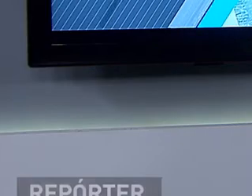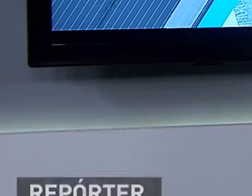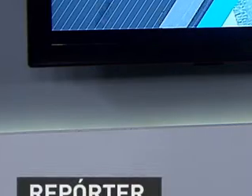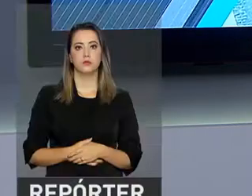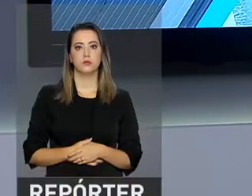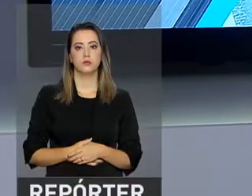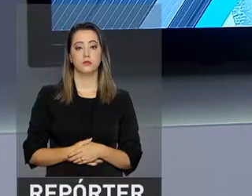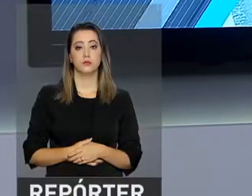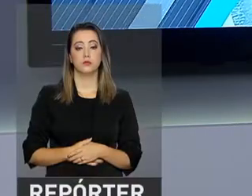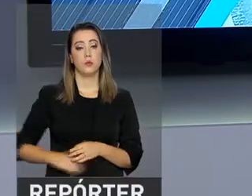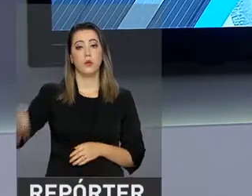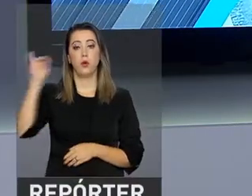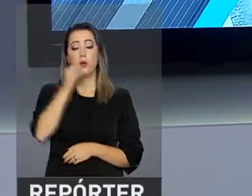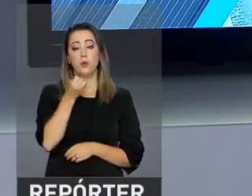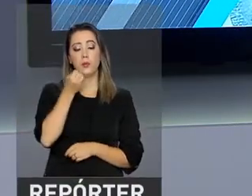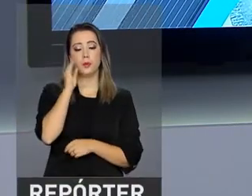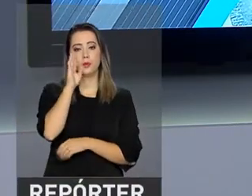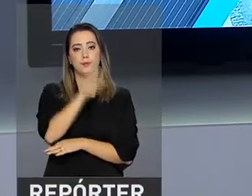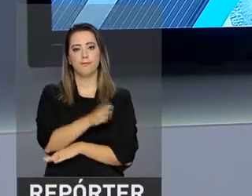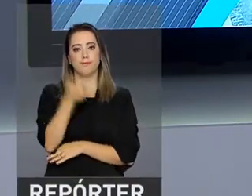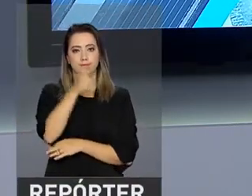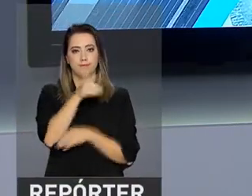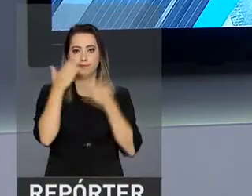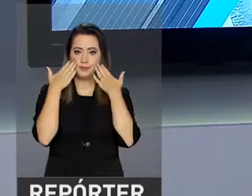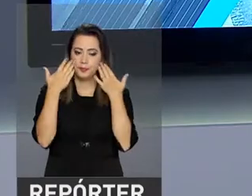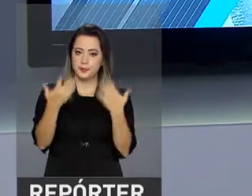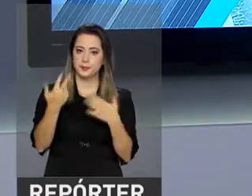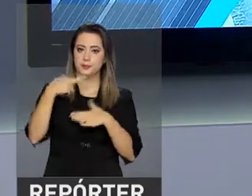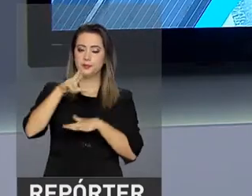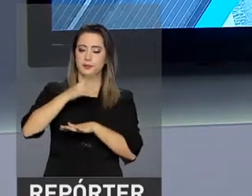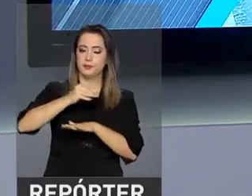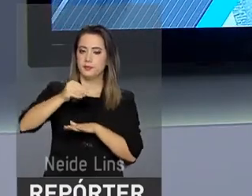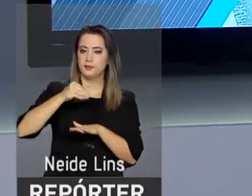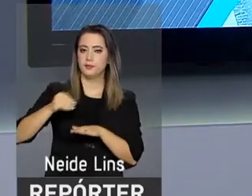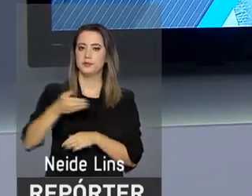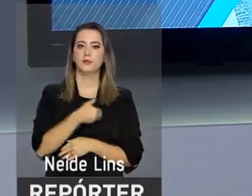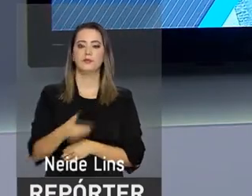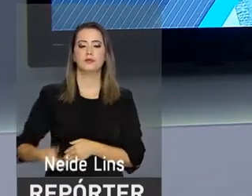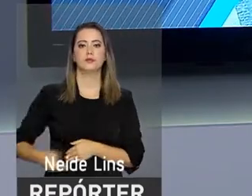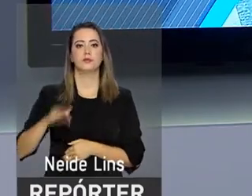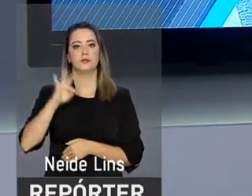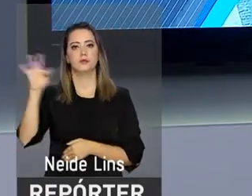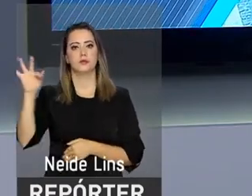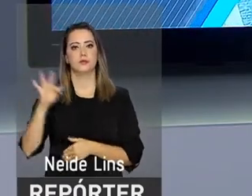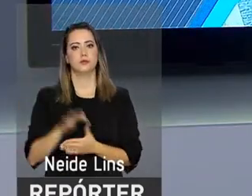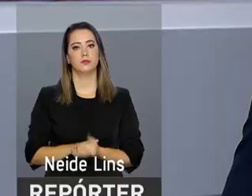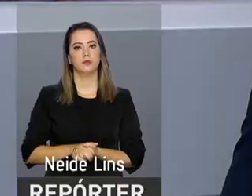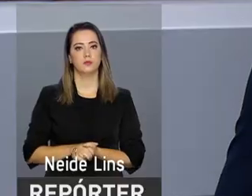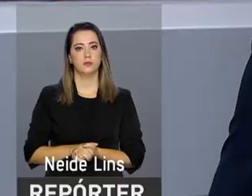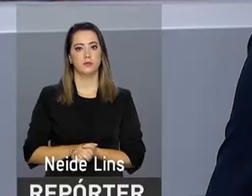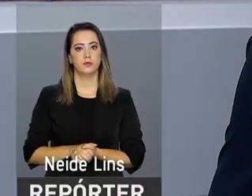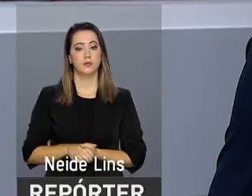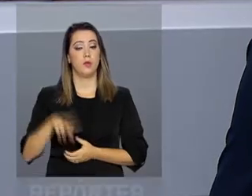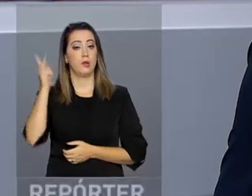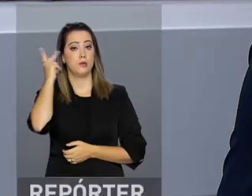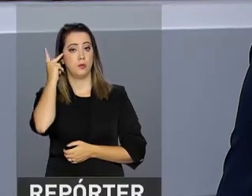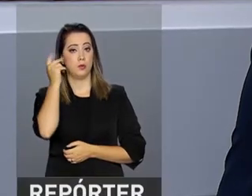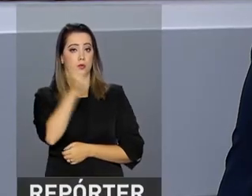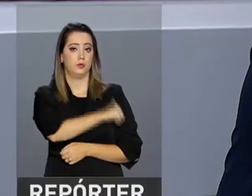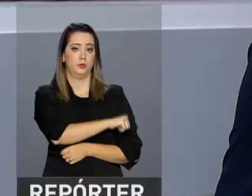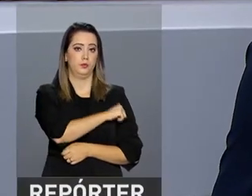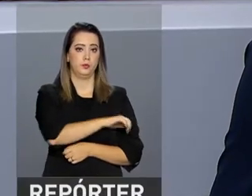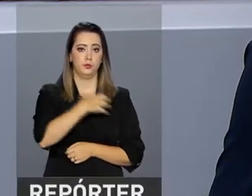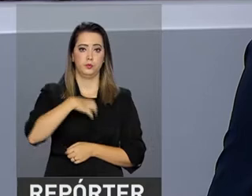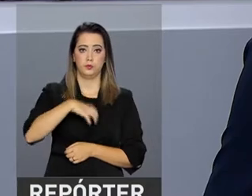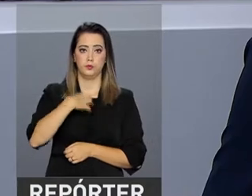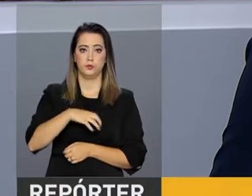olá boa tarde no ar mais uma edição do repórter nbr com as notícias do governo federal são paulo rio de janeiro